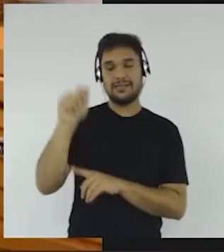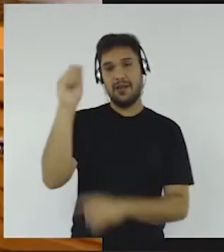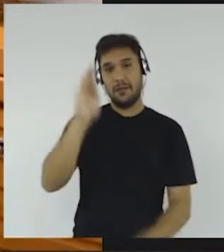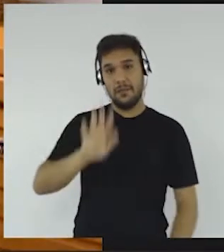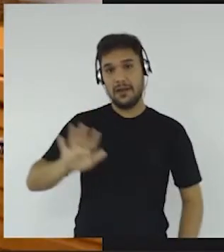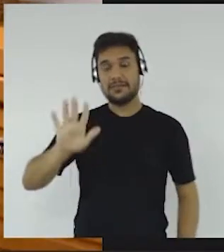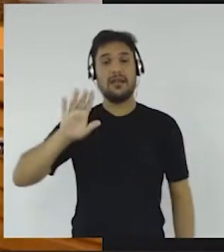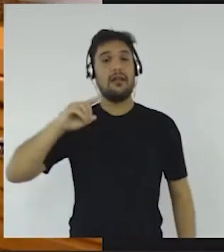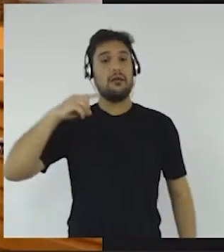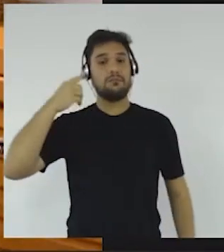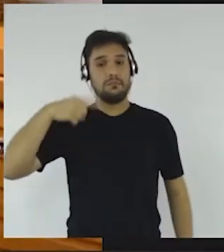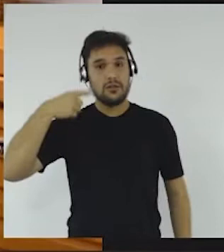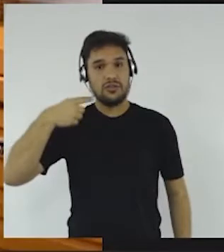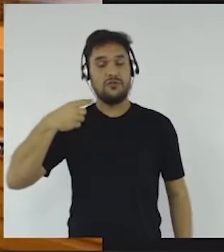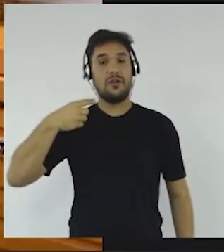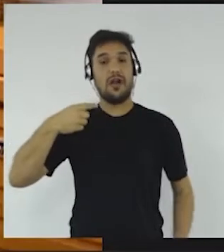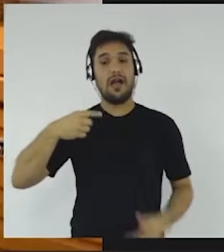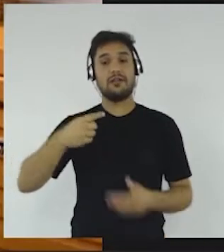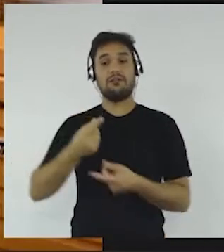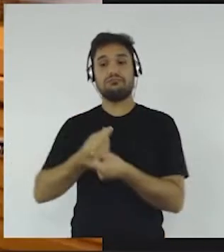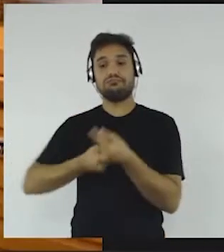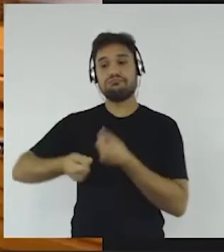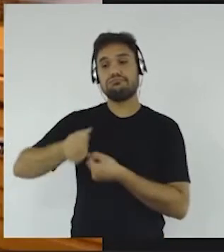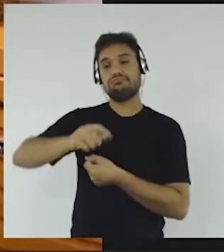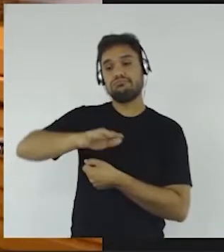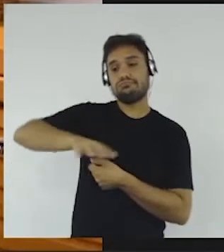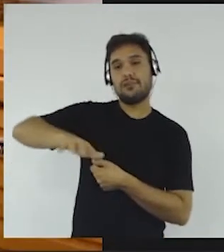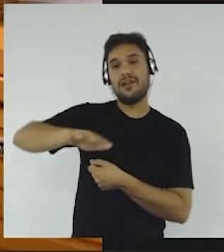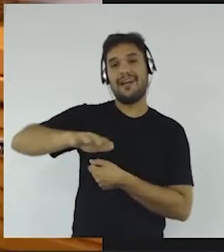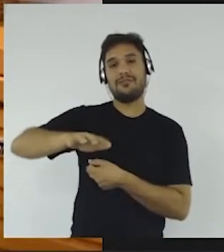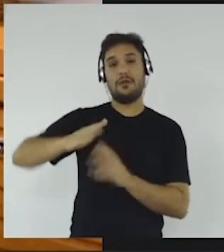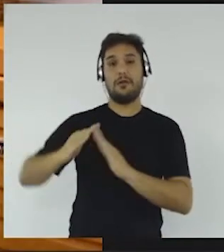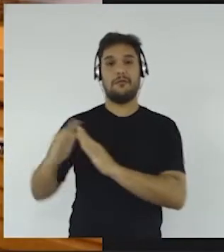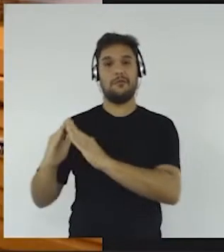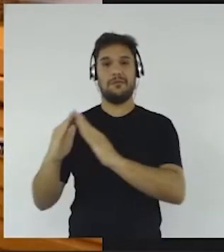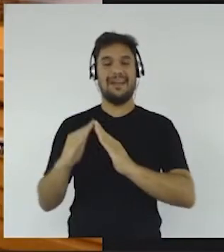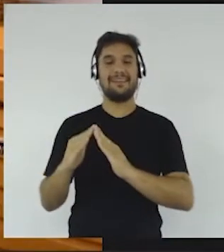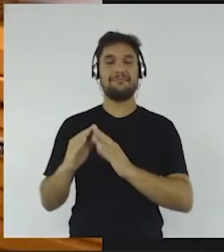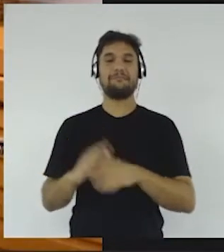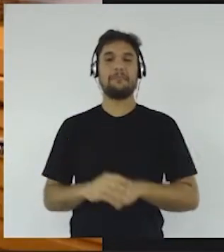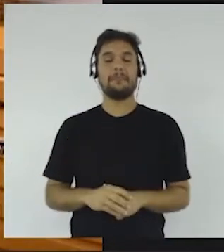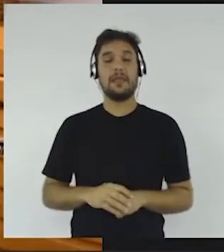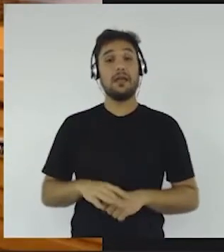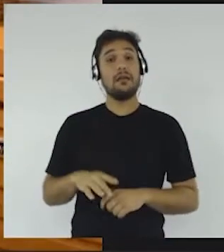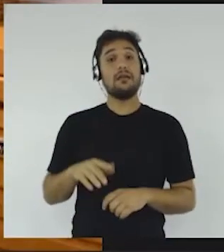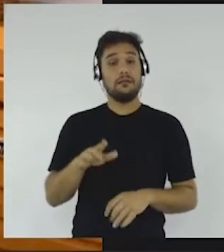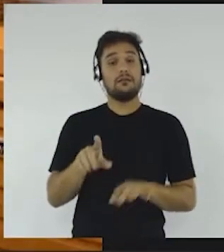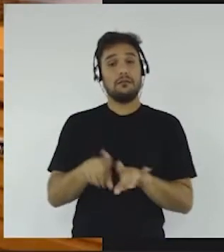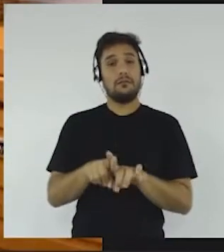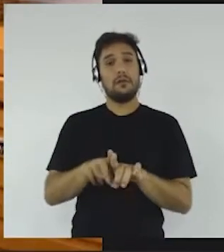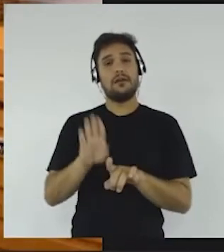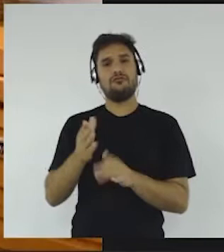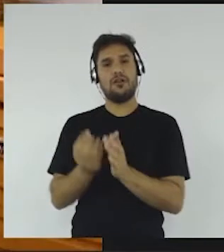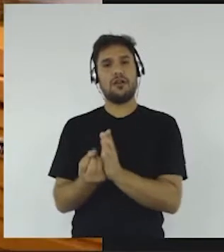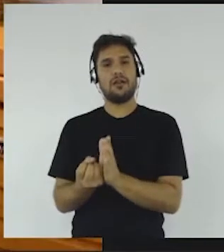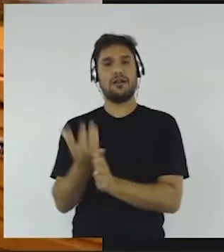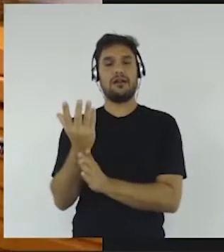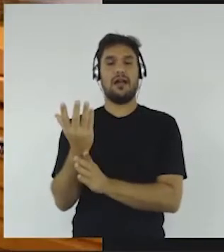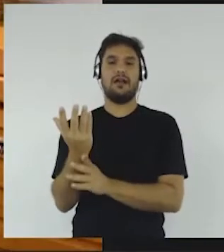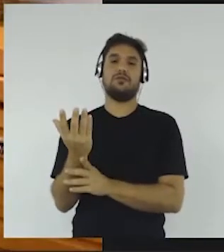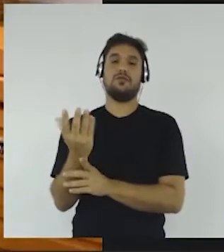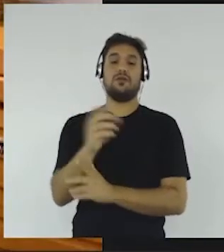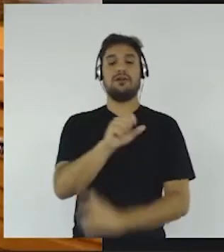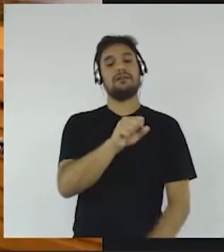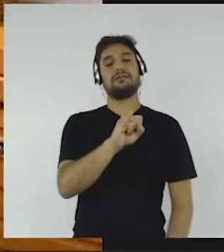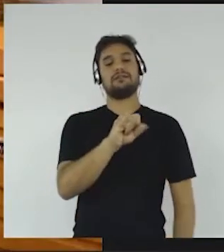de Advogados do Mercado Imobiliário, que foi, inclusive, fundada por